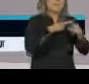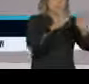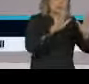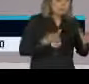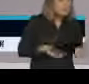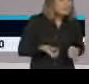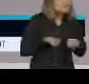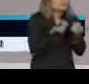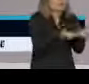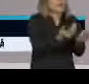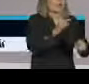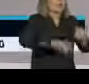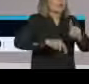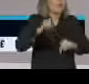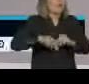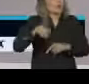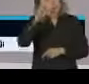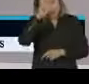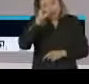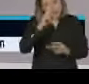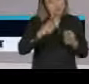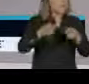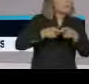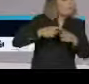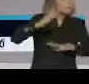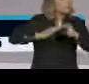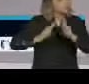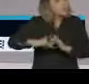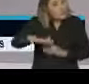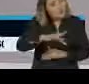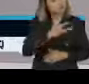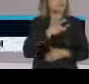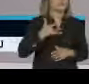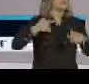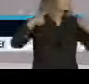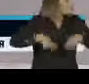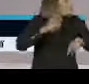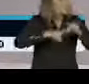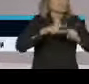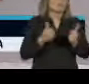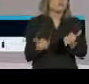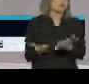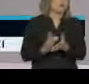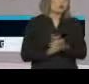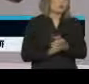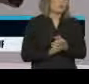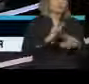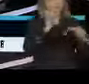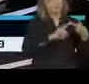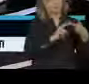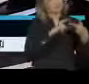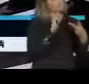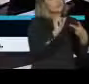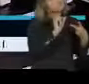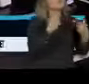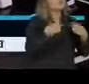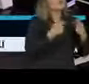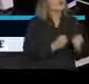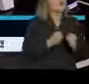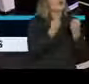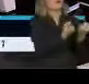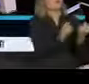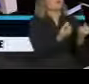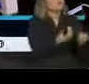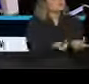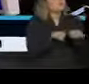recursos cheguem aos hospitais, aos médicos, aos profissionais da saúde. Ponto um. Ponto dois. É preciso garantir que